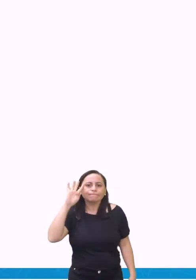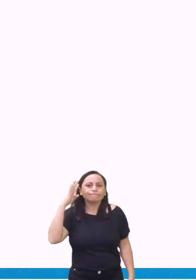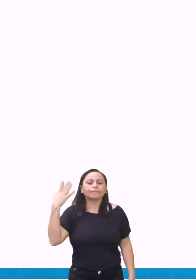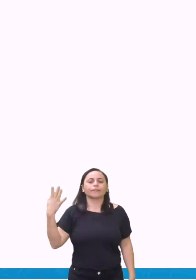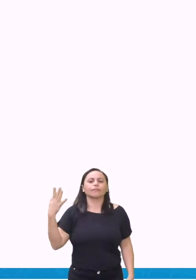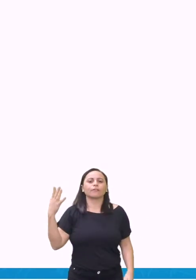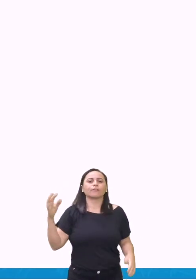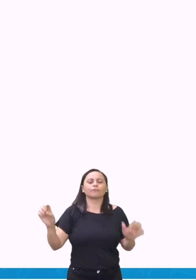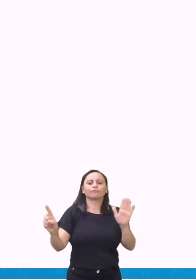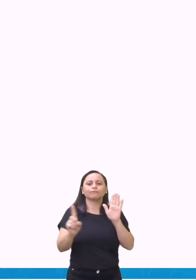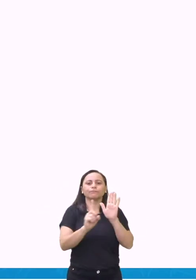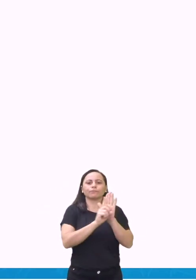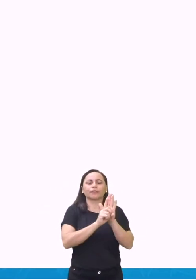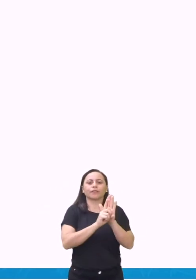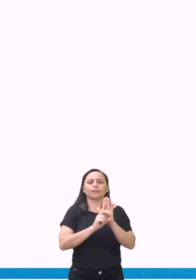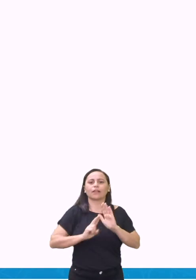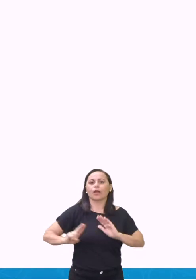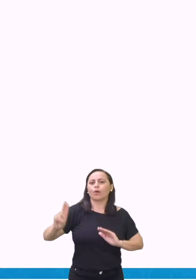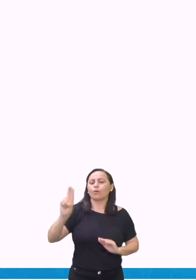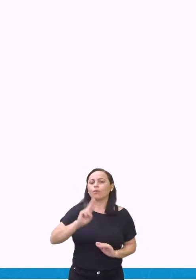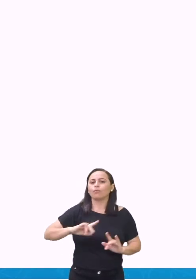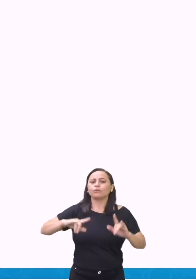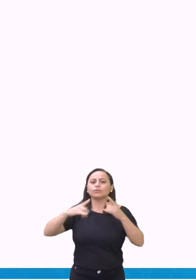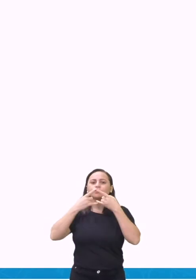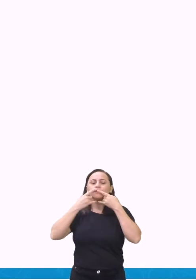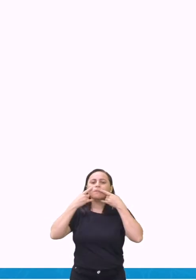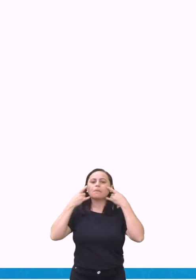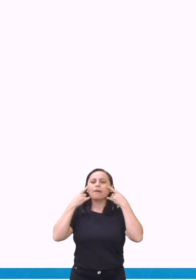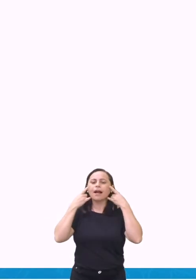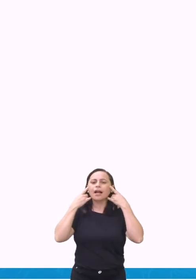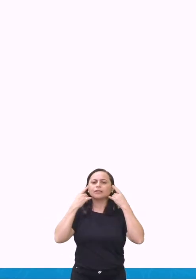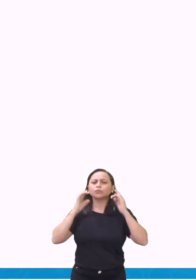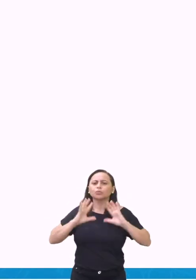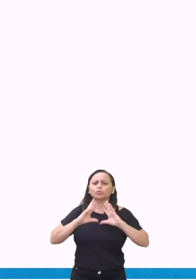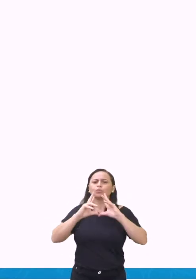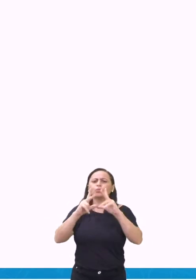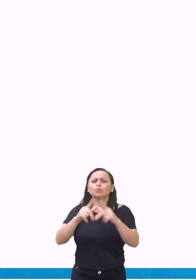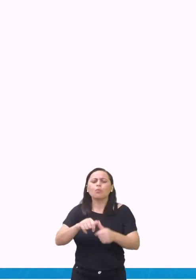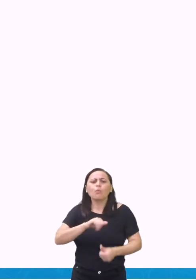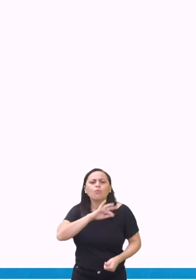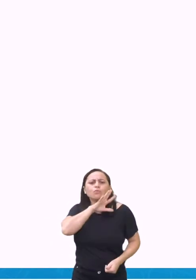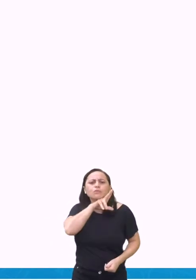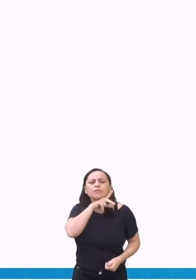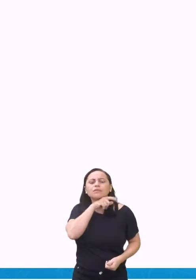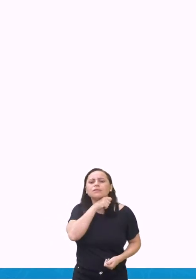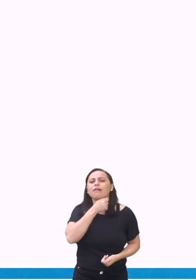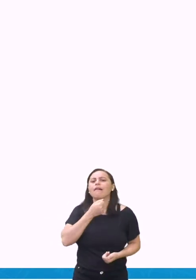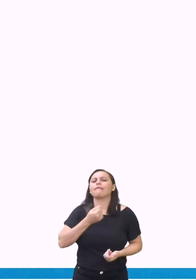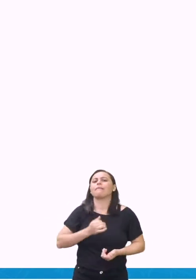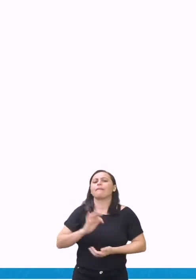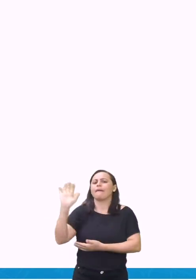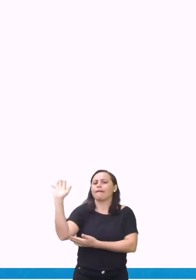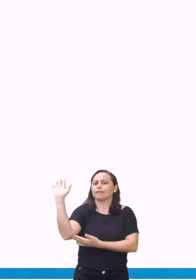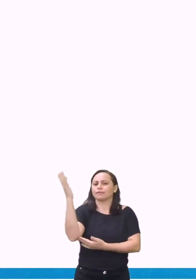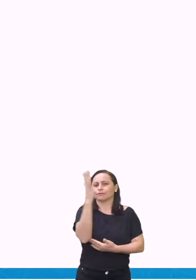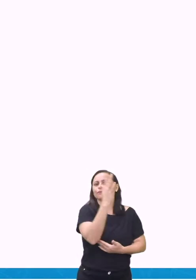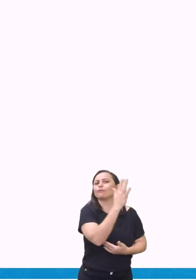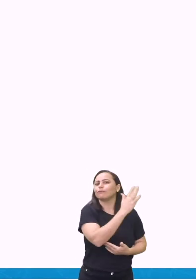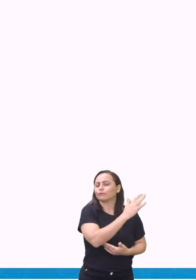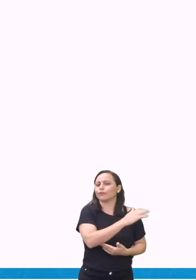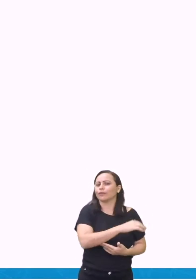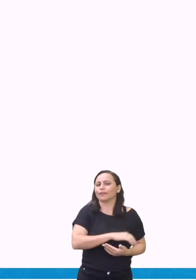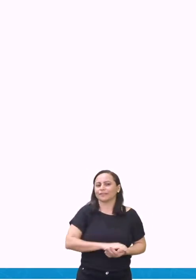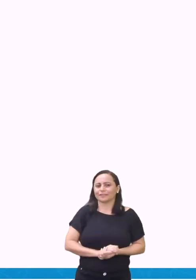decretar o uso de máscara na floresta por todos os animais. Este